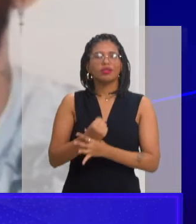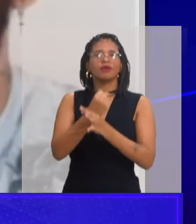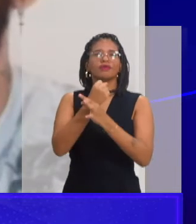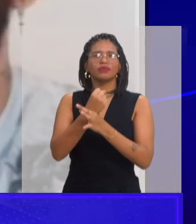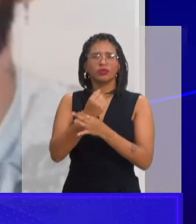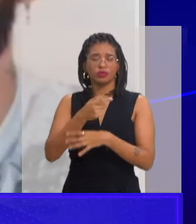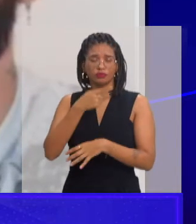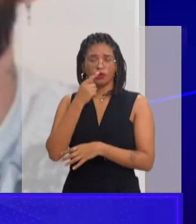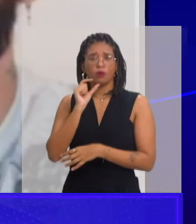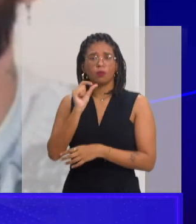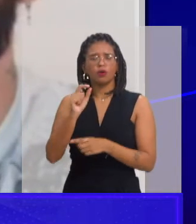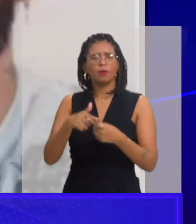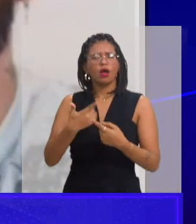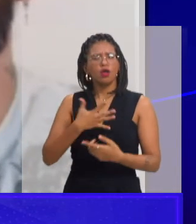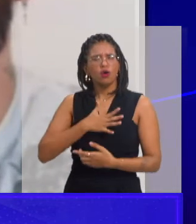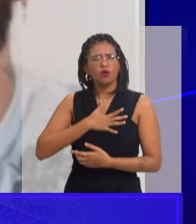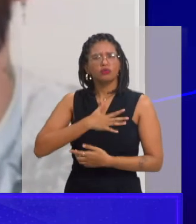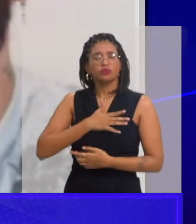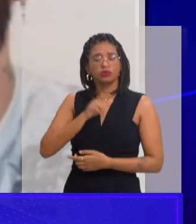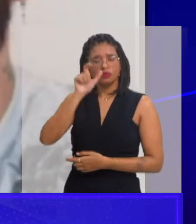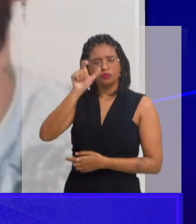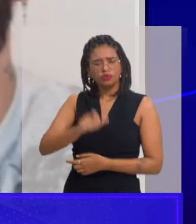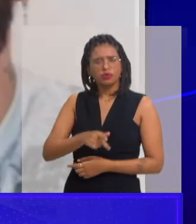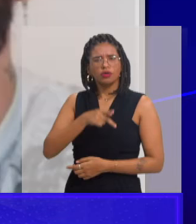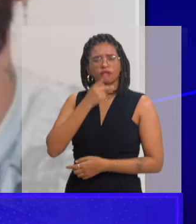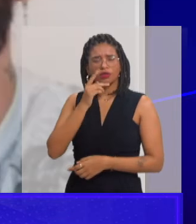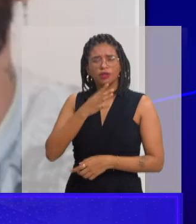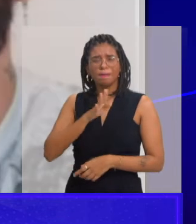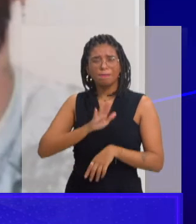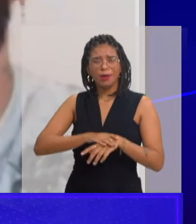de mestrado, né? Terminando o mestrado.